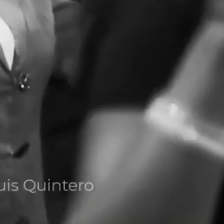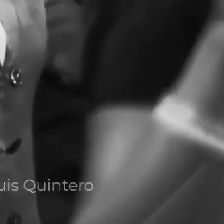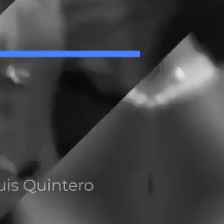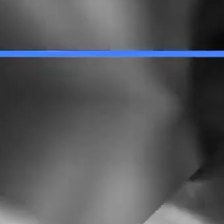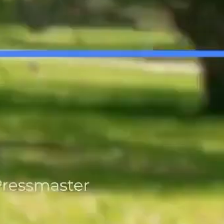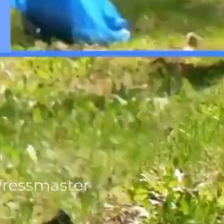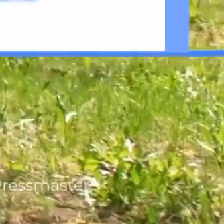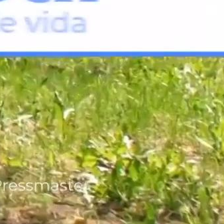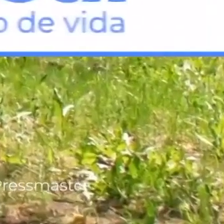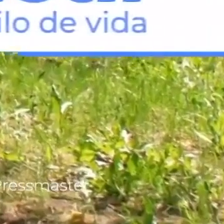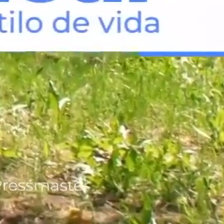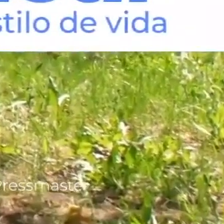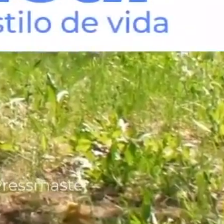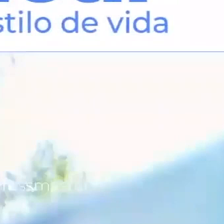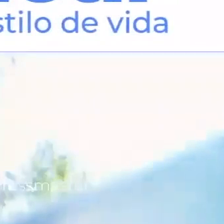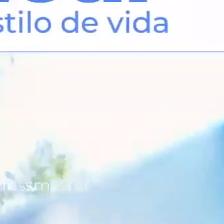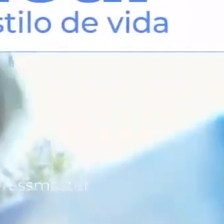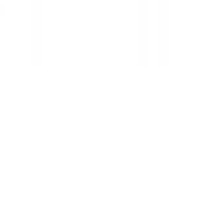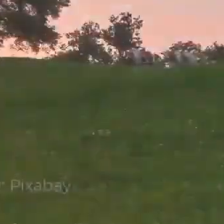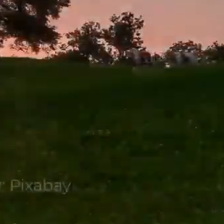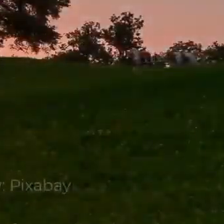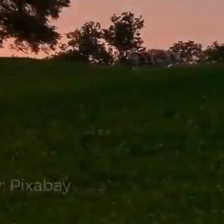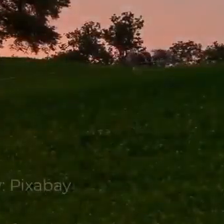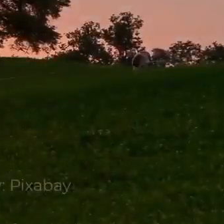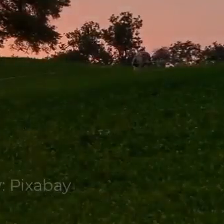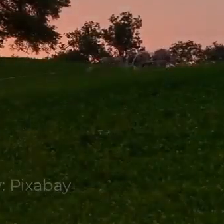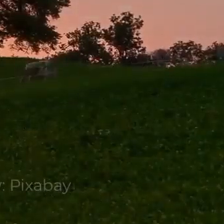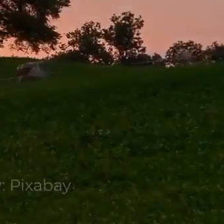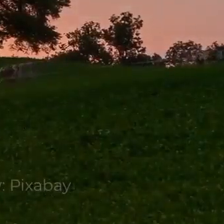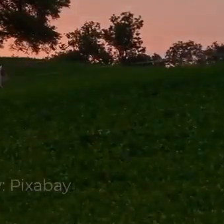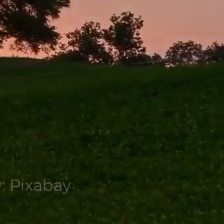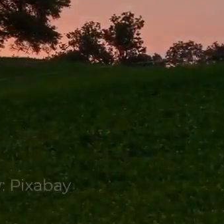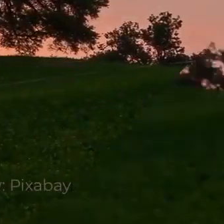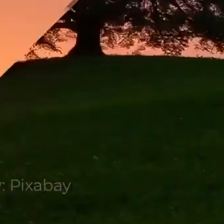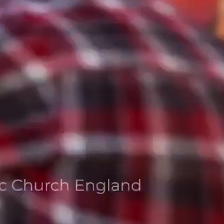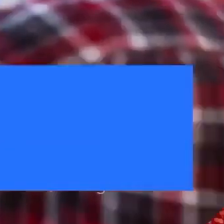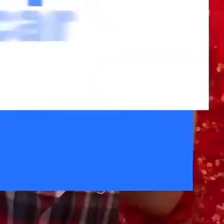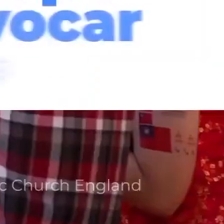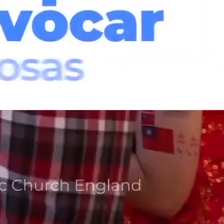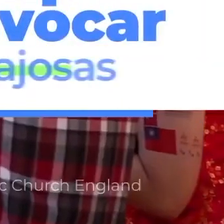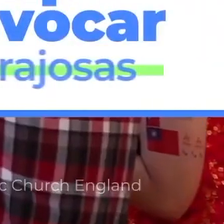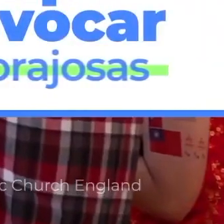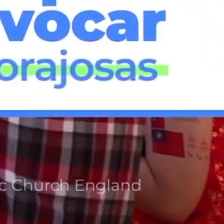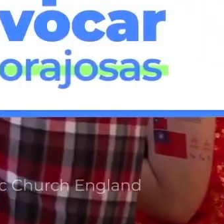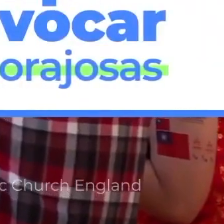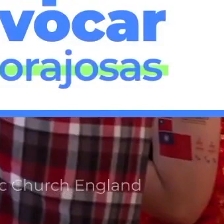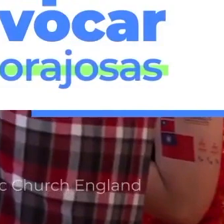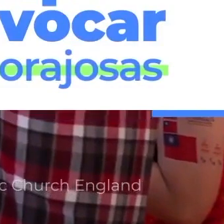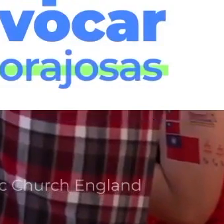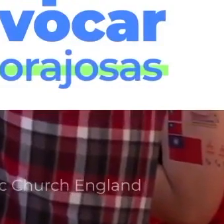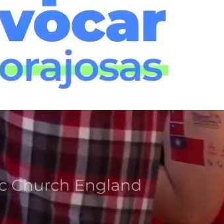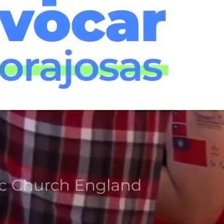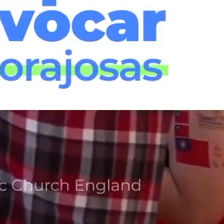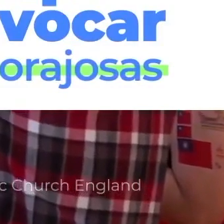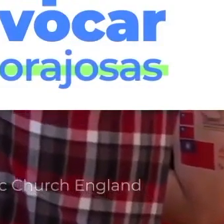ecológica e social Laudato Si, publicada em 2015, quer inspirar um esforço de ação e oração